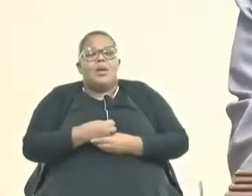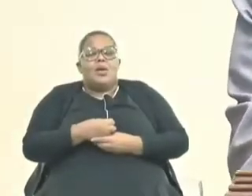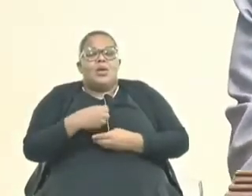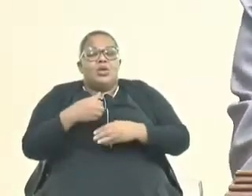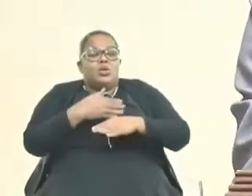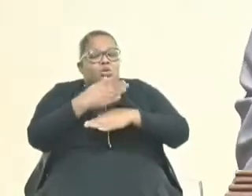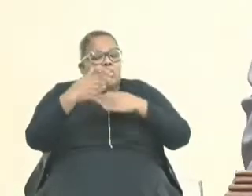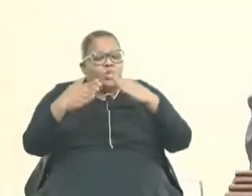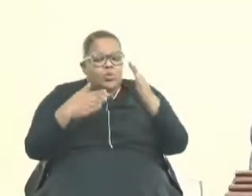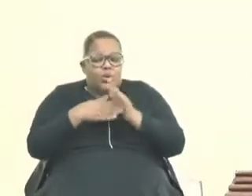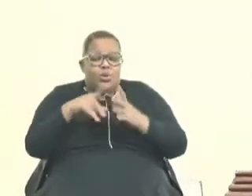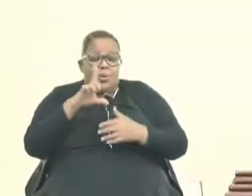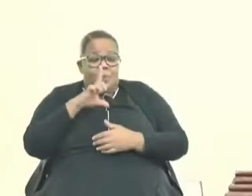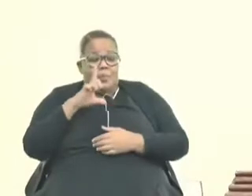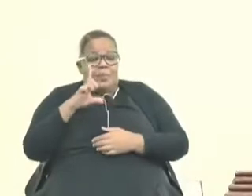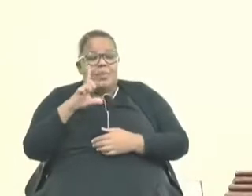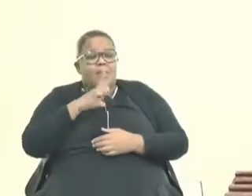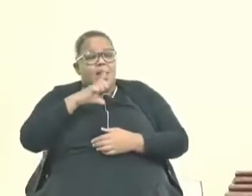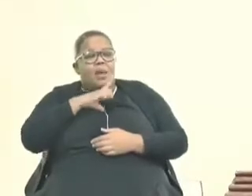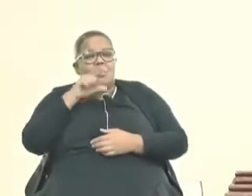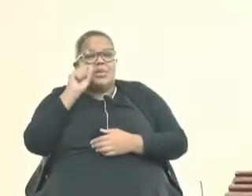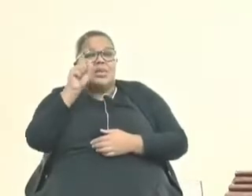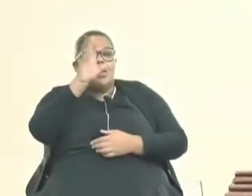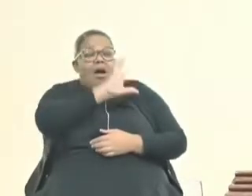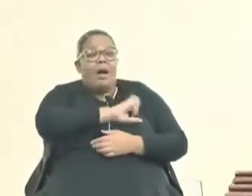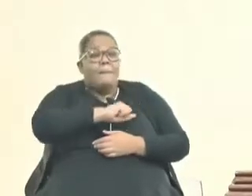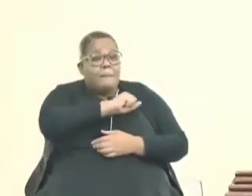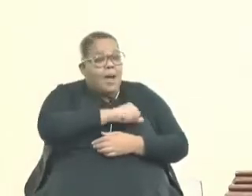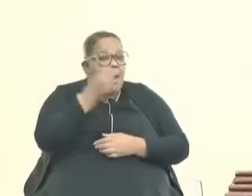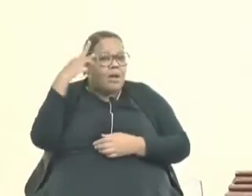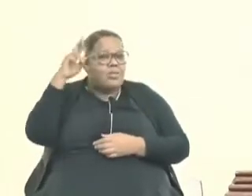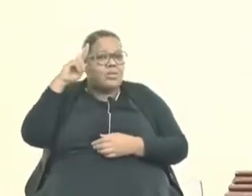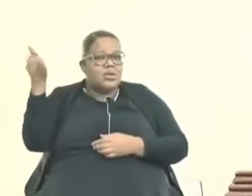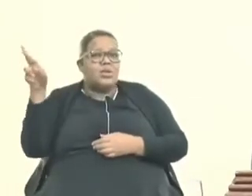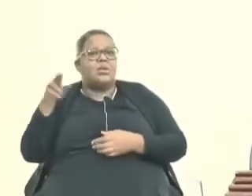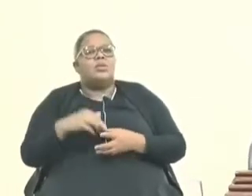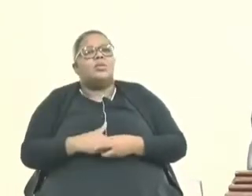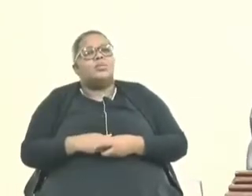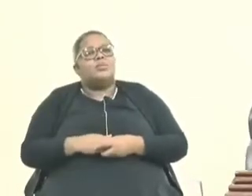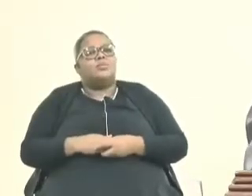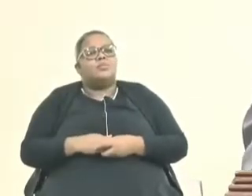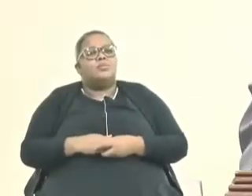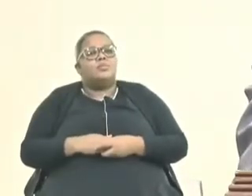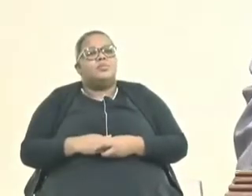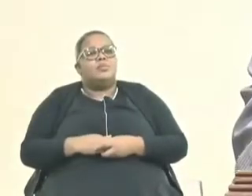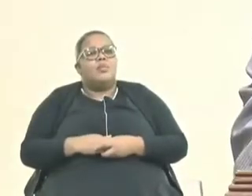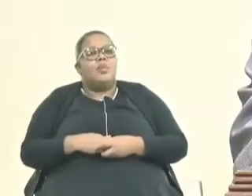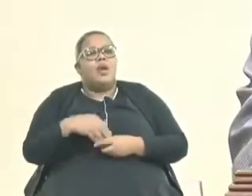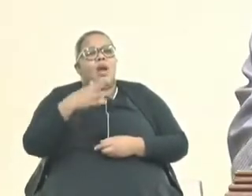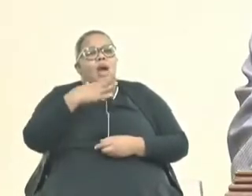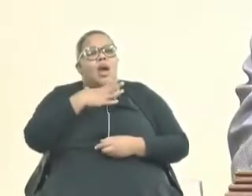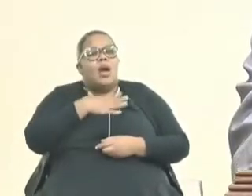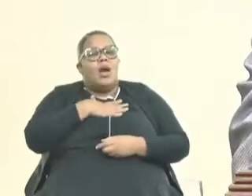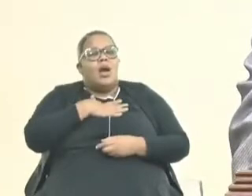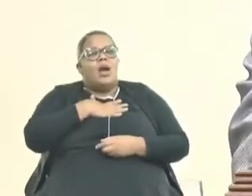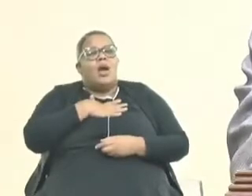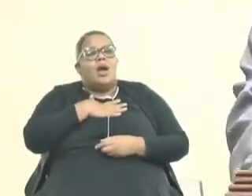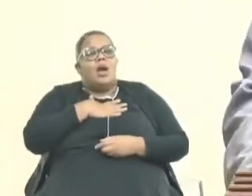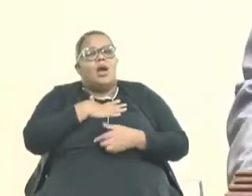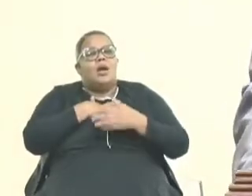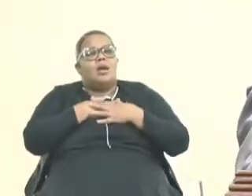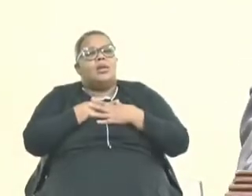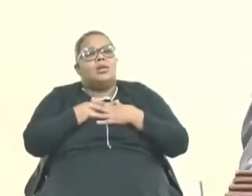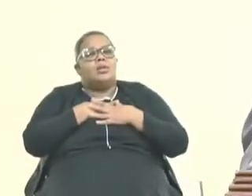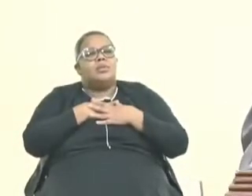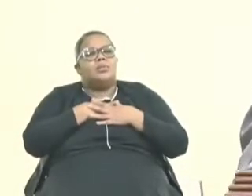ao senhor essa também uma verdade para os dias de hoje há muitos filhos de Eli por aí